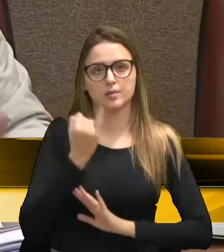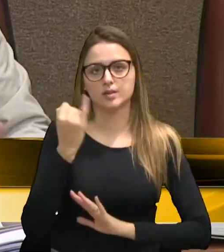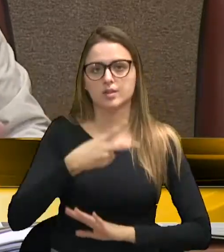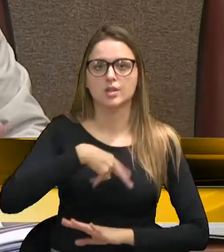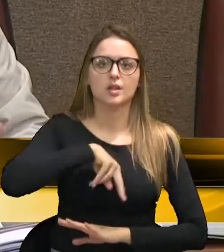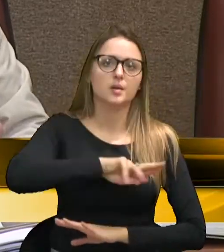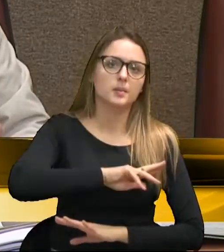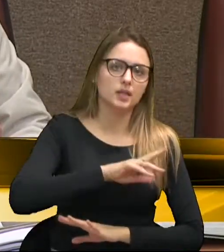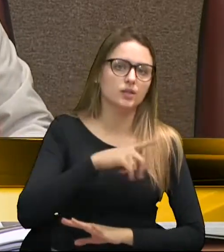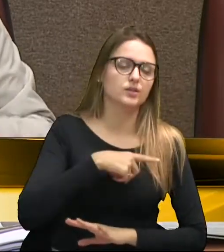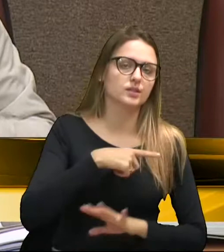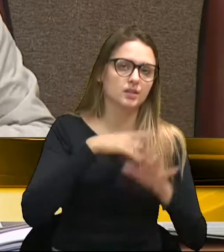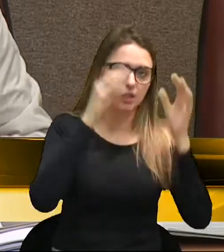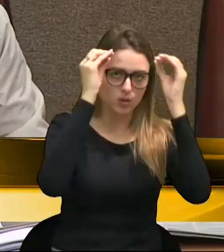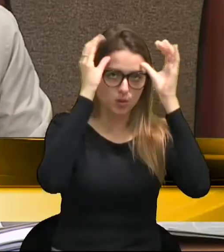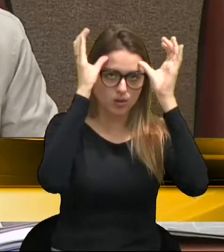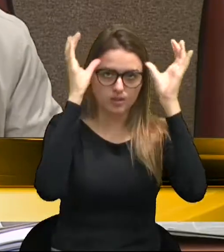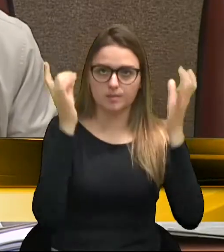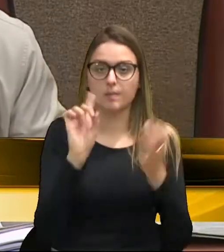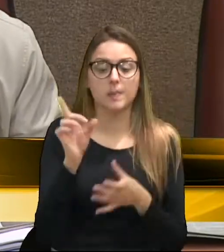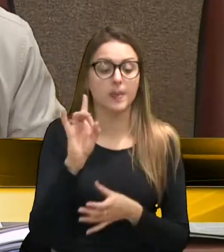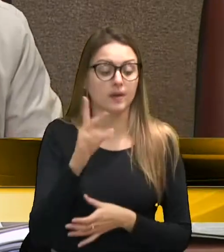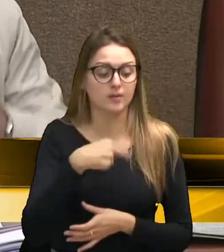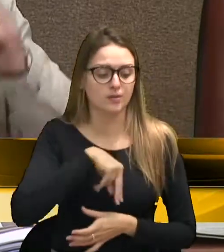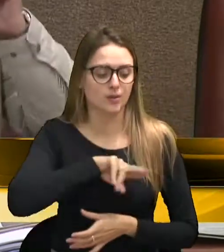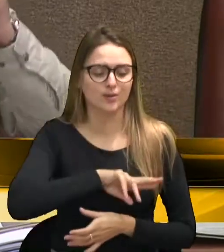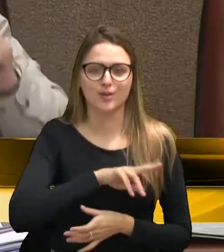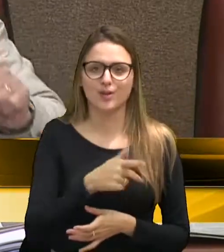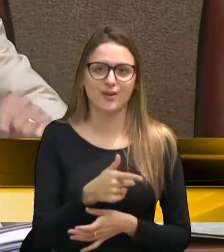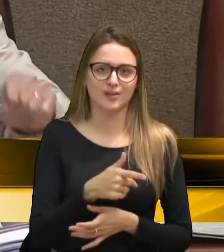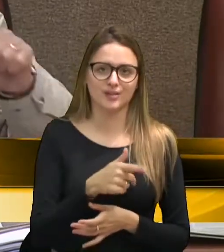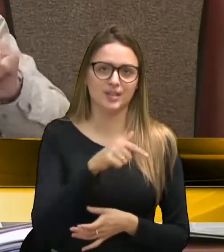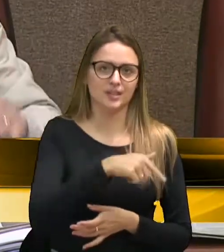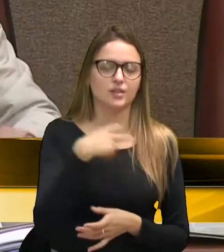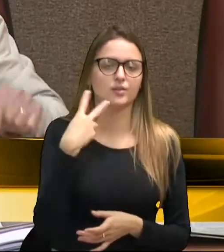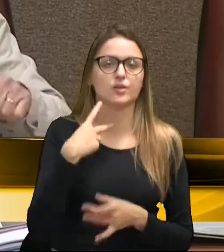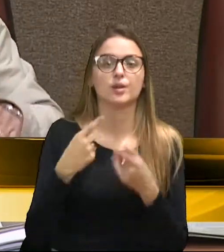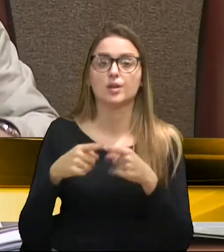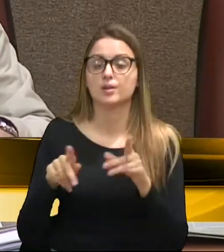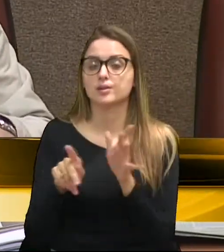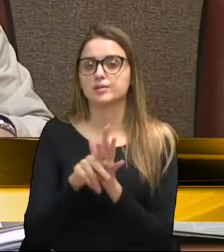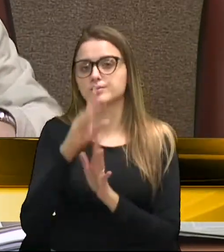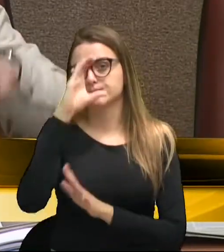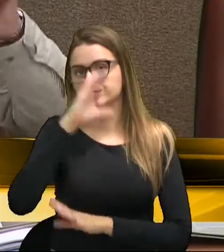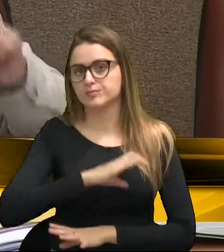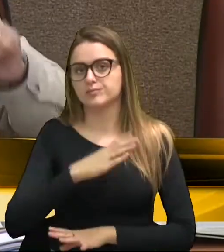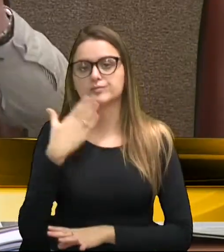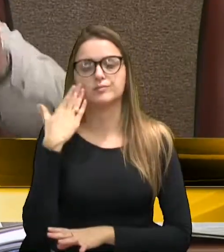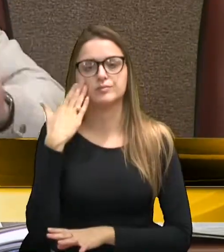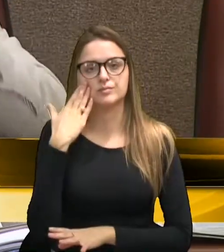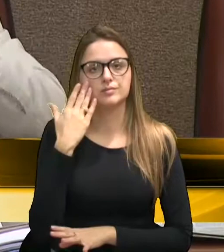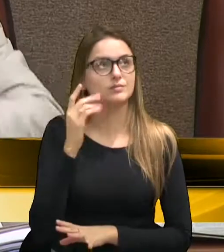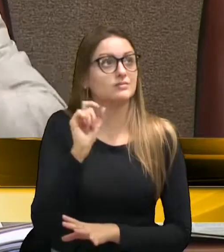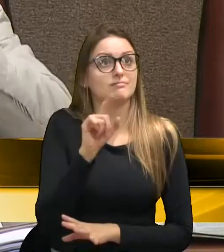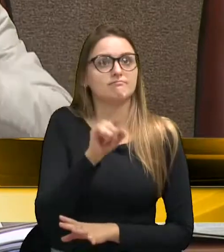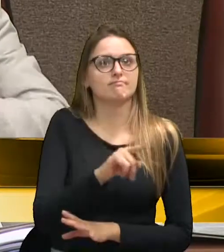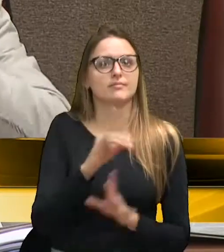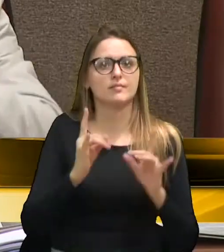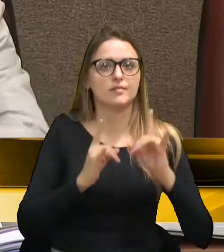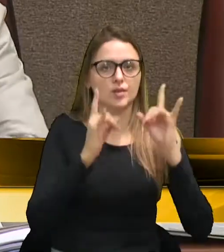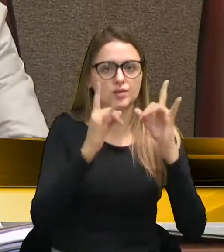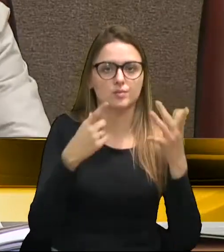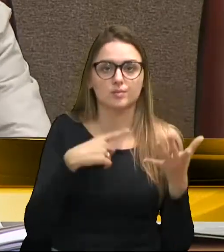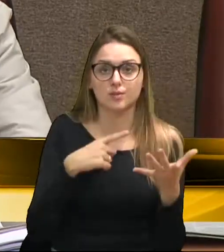gente saiba, mas não só nós, mas que o próprio cidadão saiba quais são os prédios que